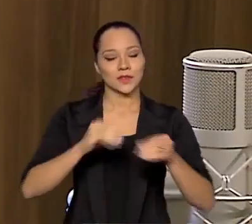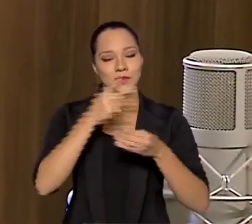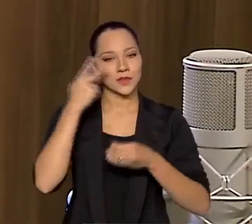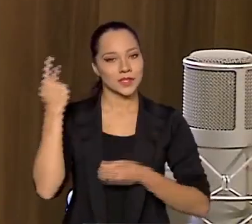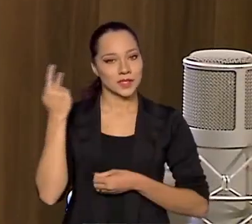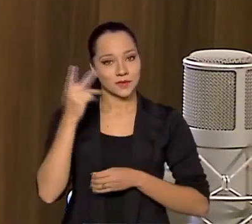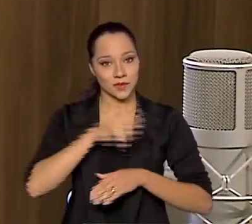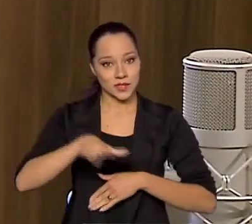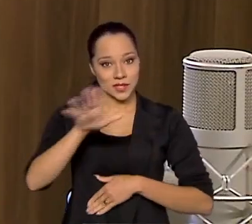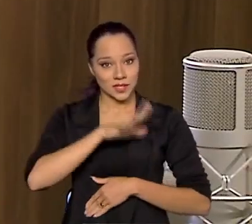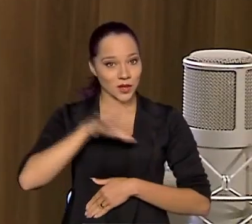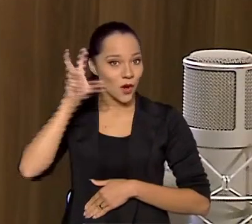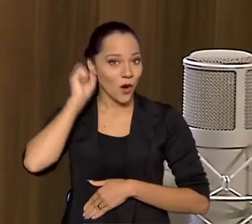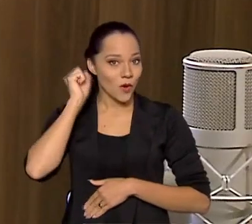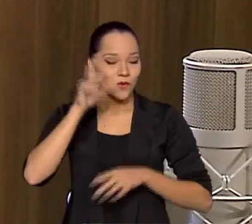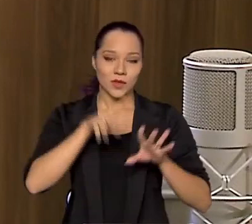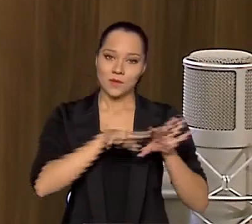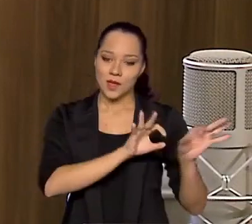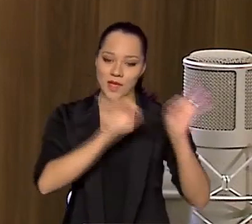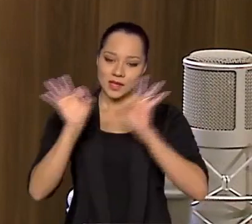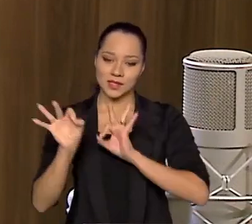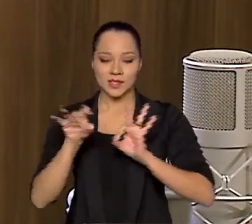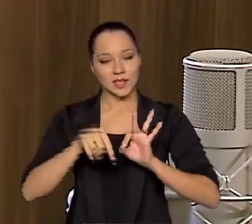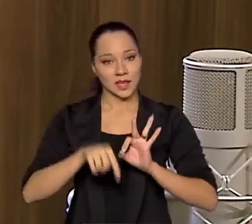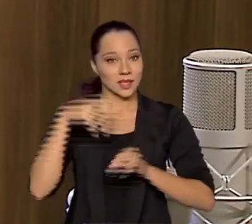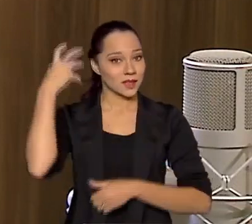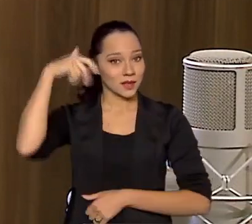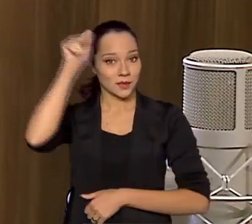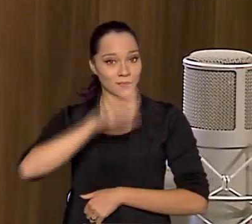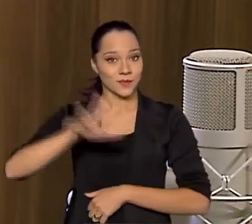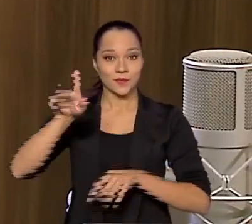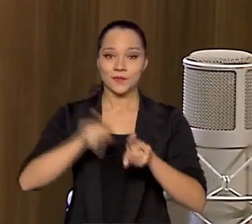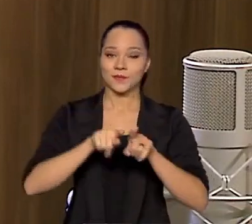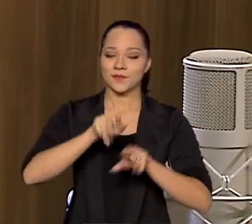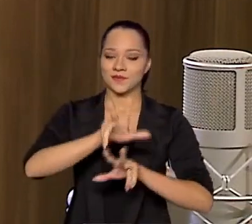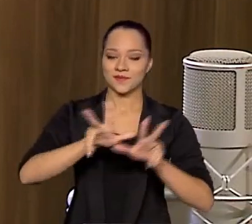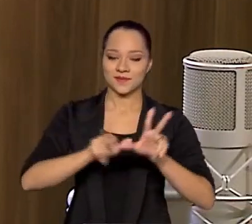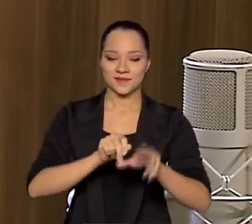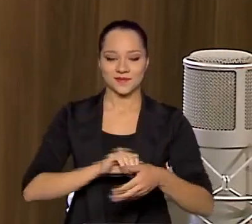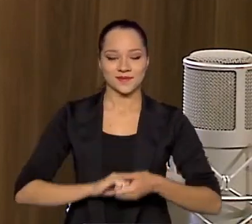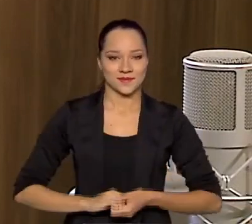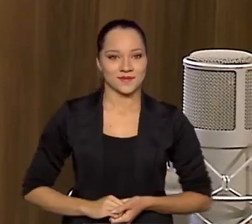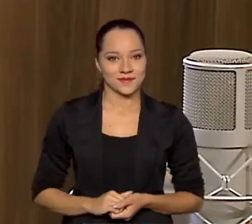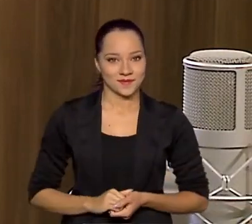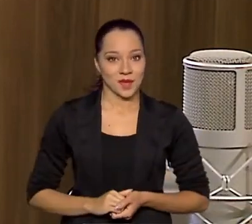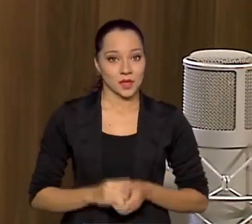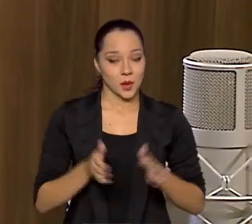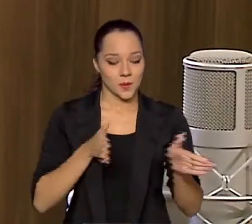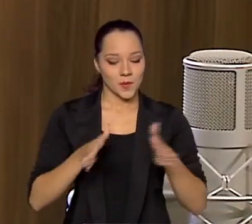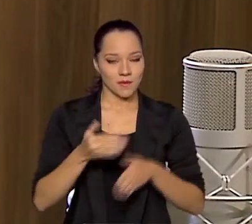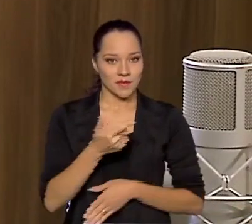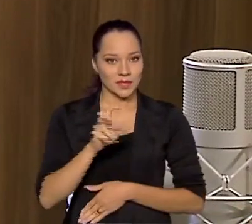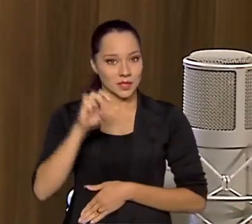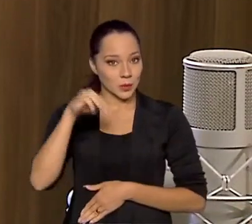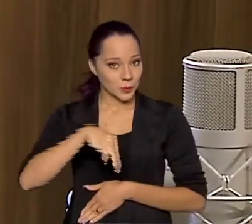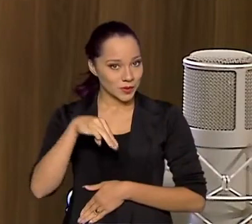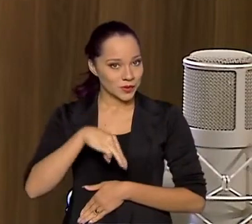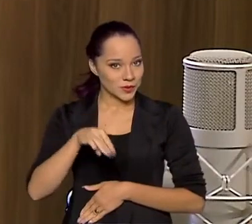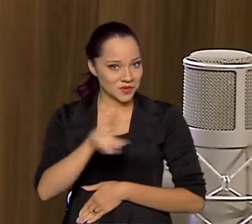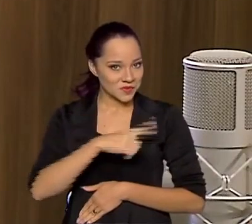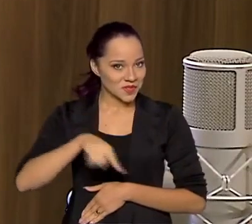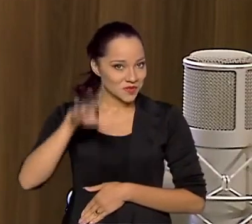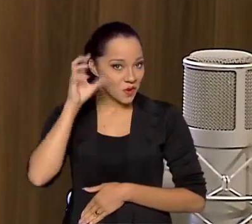ouvintes e telespectadores que nos acompanham aqui na Rádio Nacional e também na TV Brasil. Pelos próximos 25 minutos, vocês